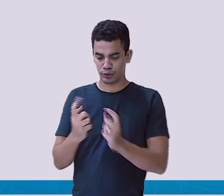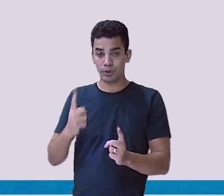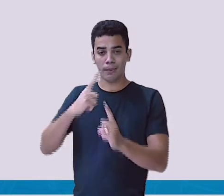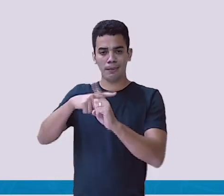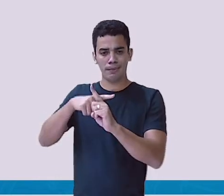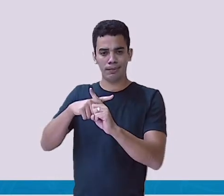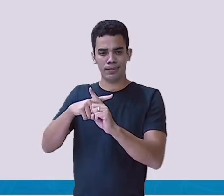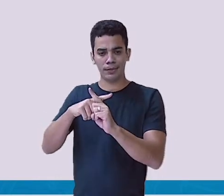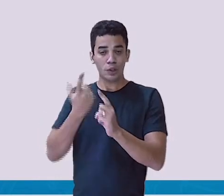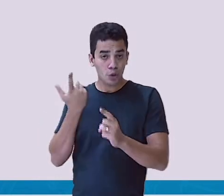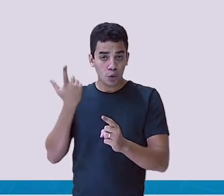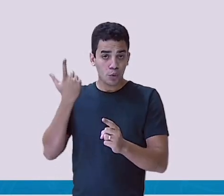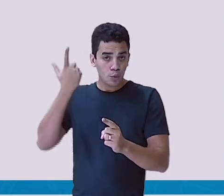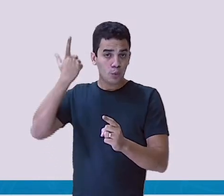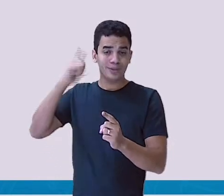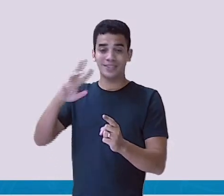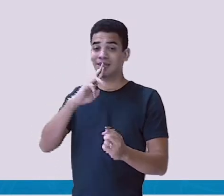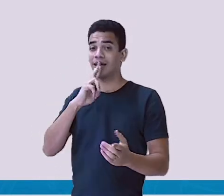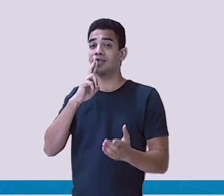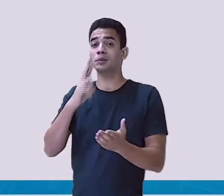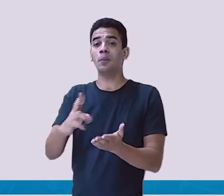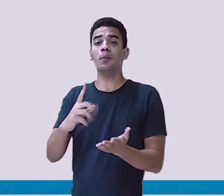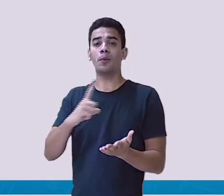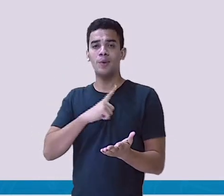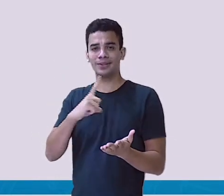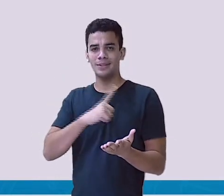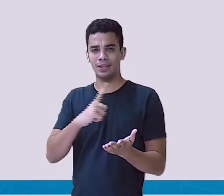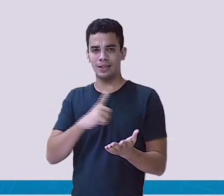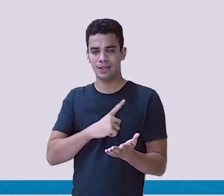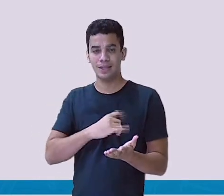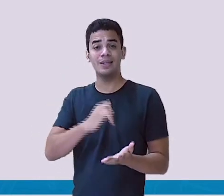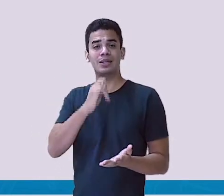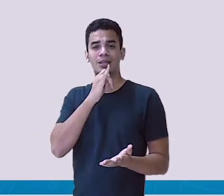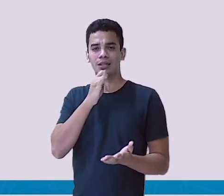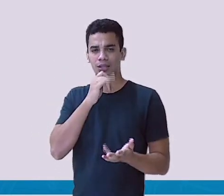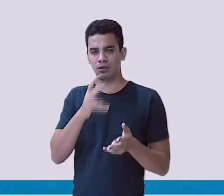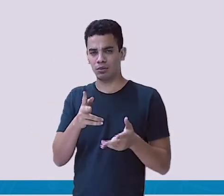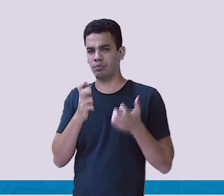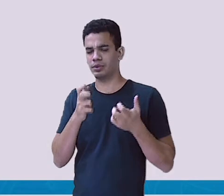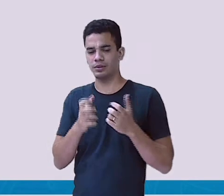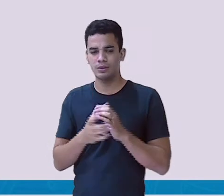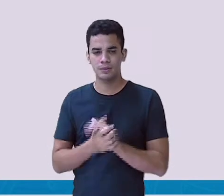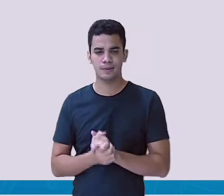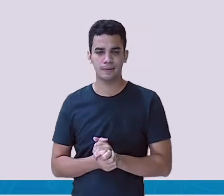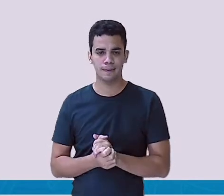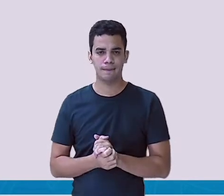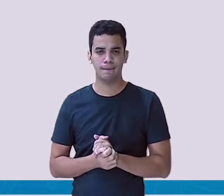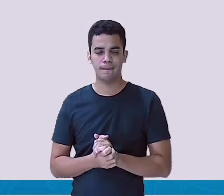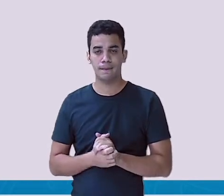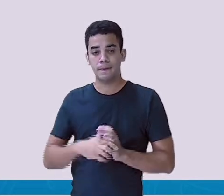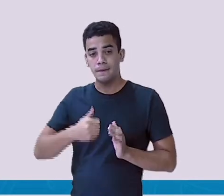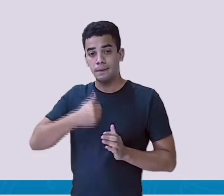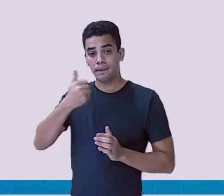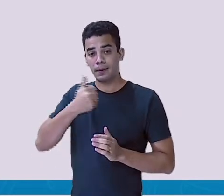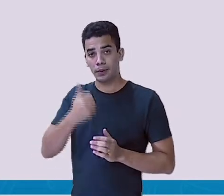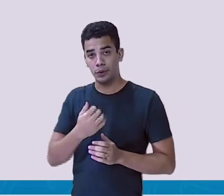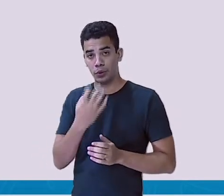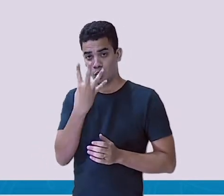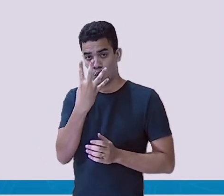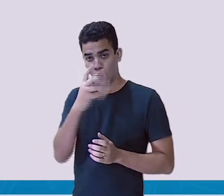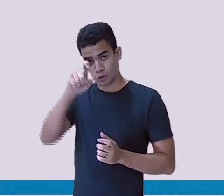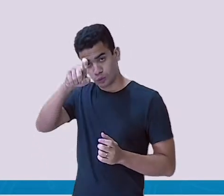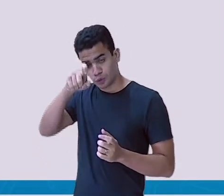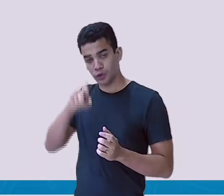os expoentes das variáveis, das letras, dos termos desconhecidos. Vejam aqui, eu tenho